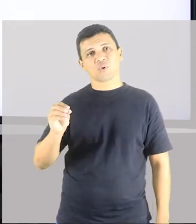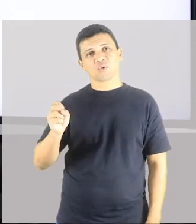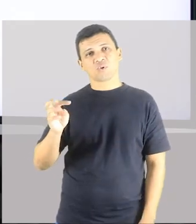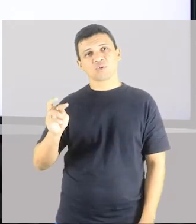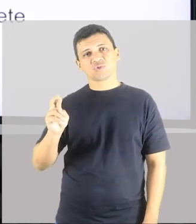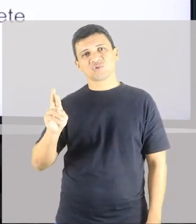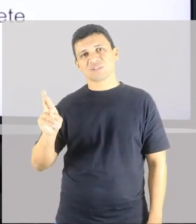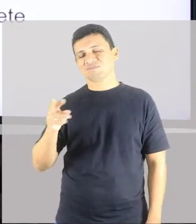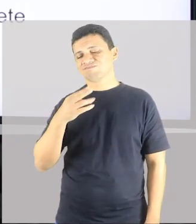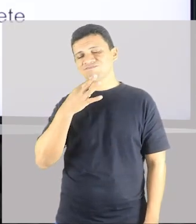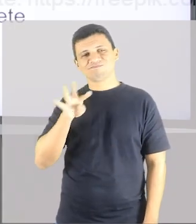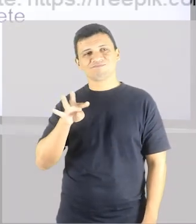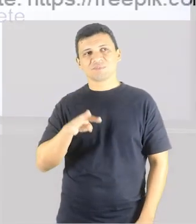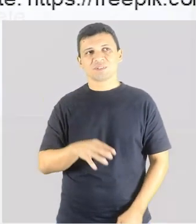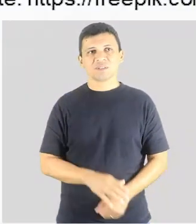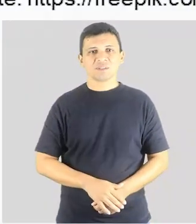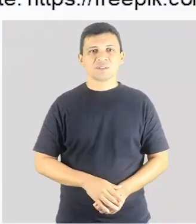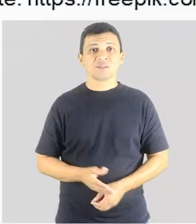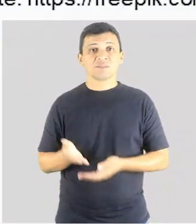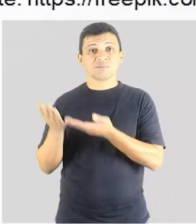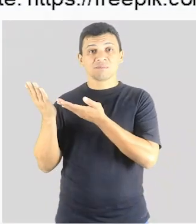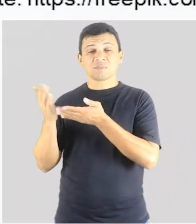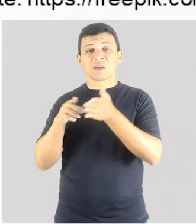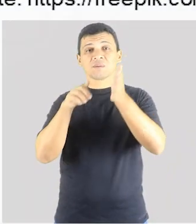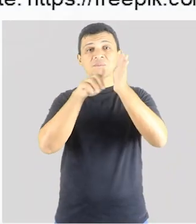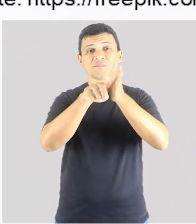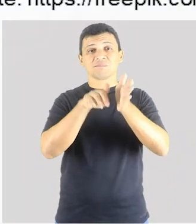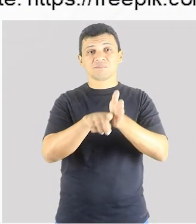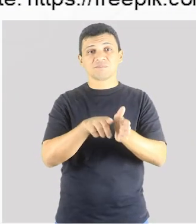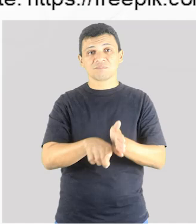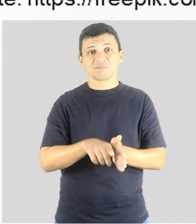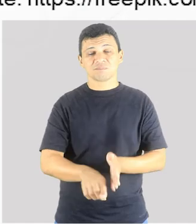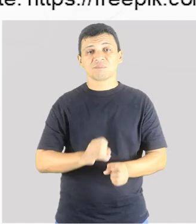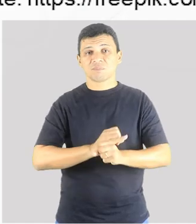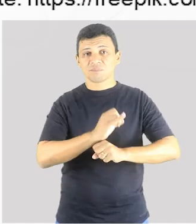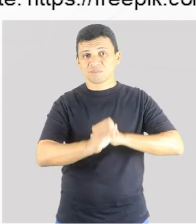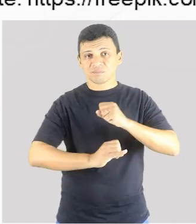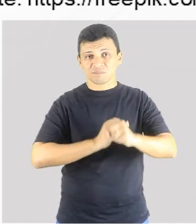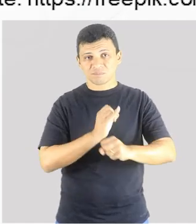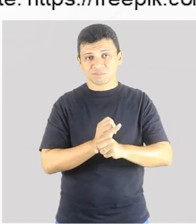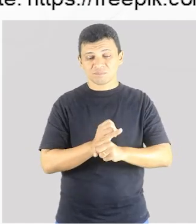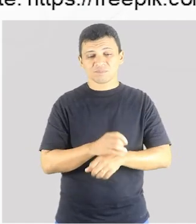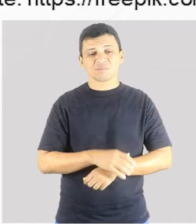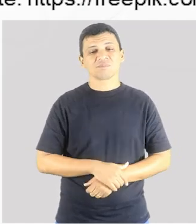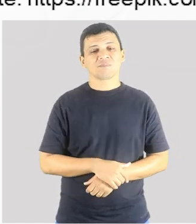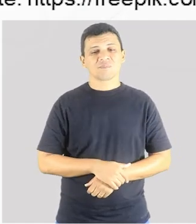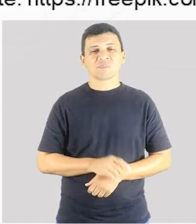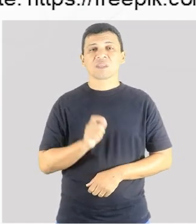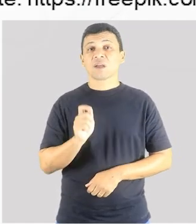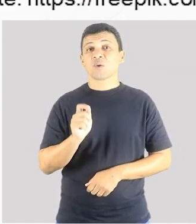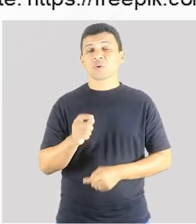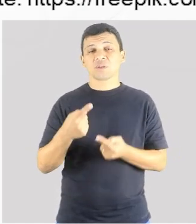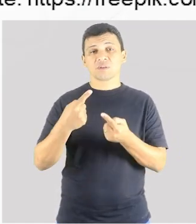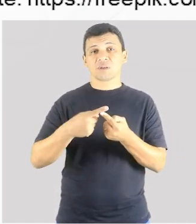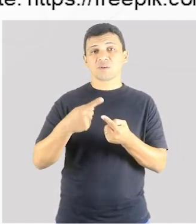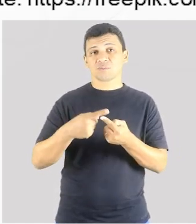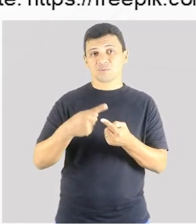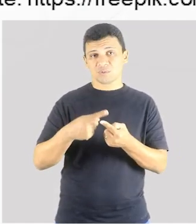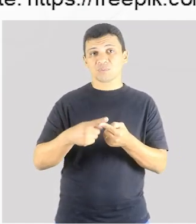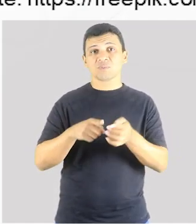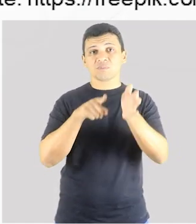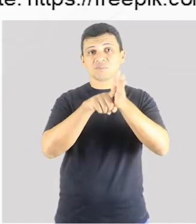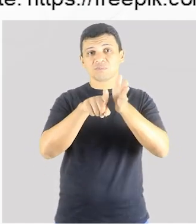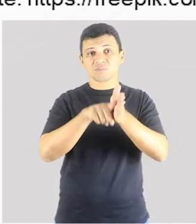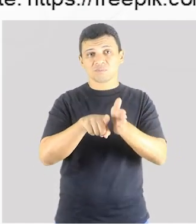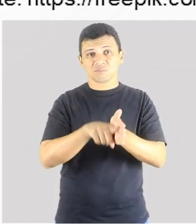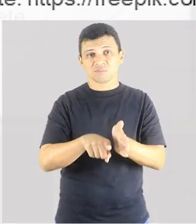like. E para falar agora dos questionários online ou os quiz é um tipo de questionário eletrônico. Isso